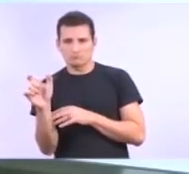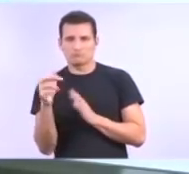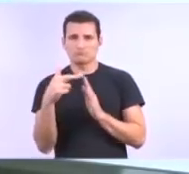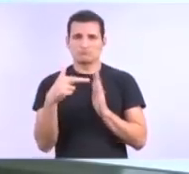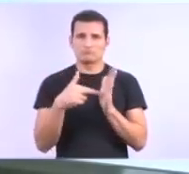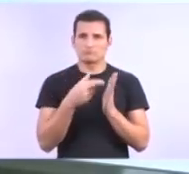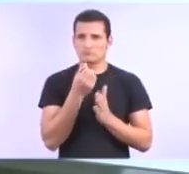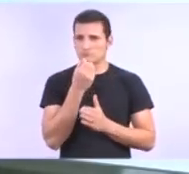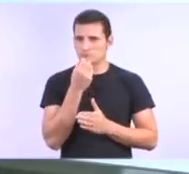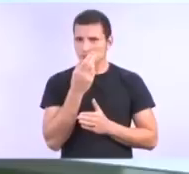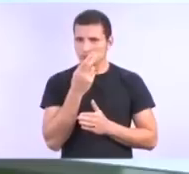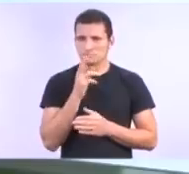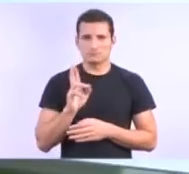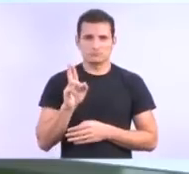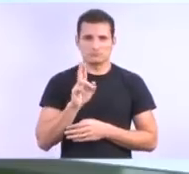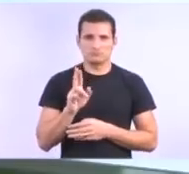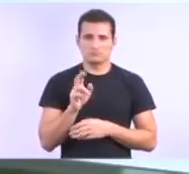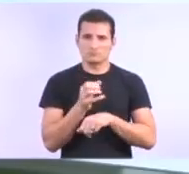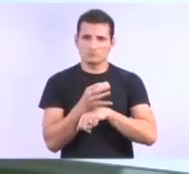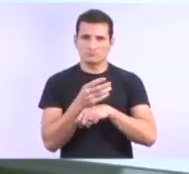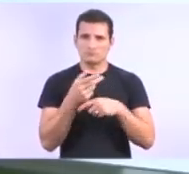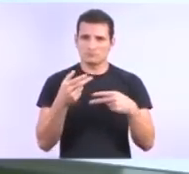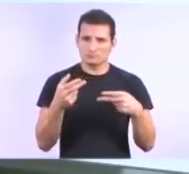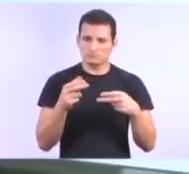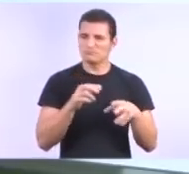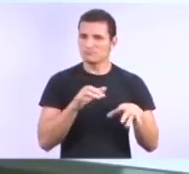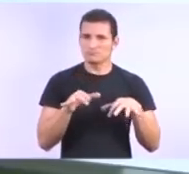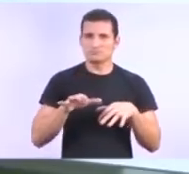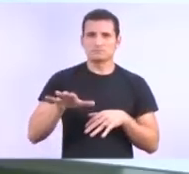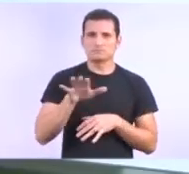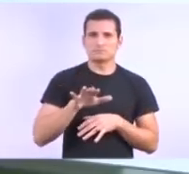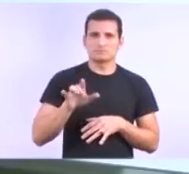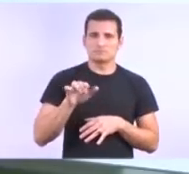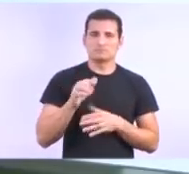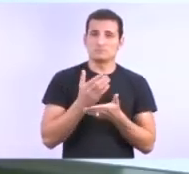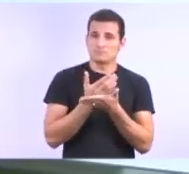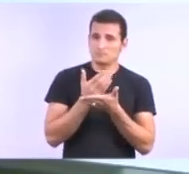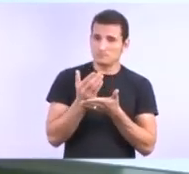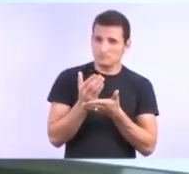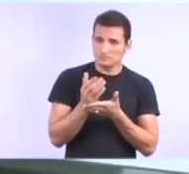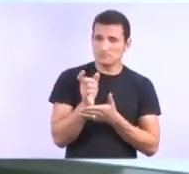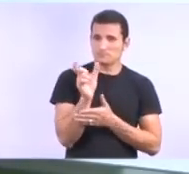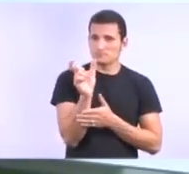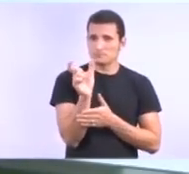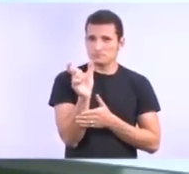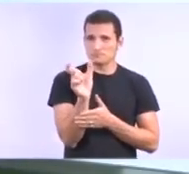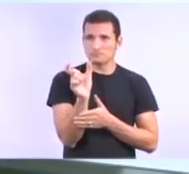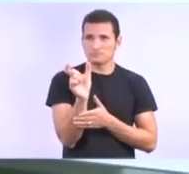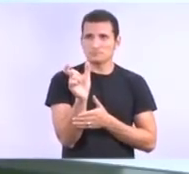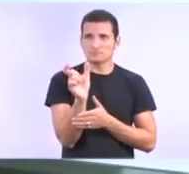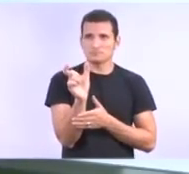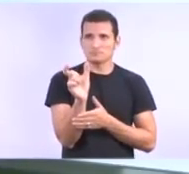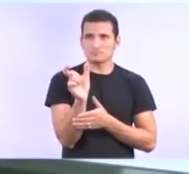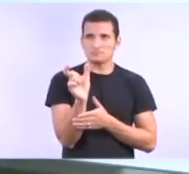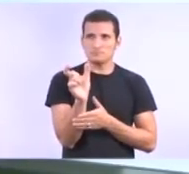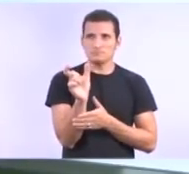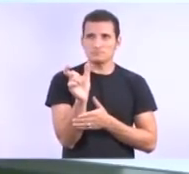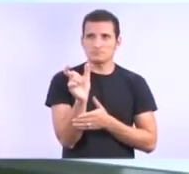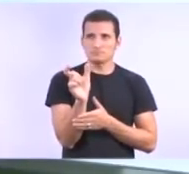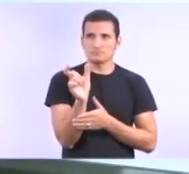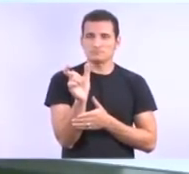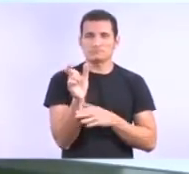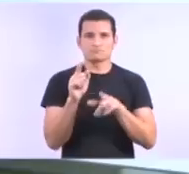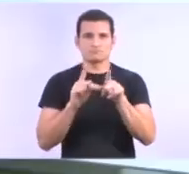boa utilizada aqui na orientação a objeto, na programação em geral, é no início de cada palavra você define o